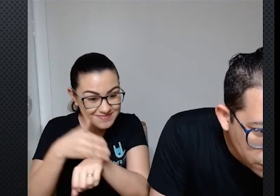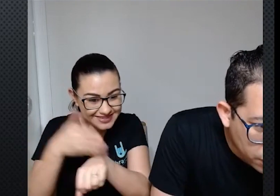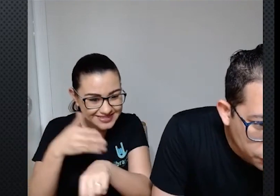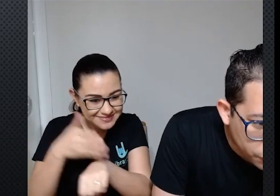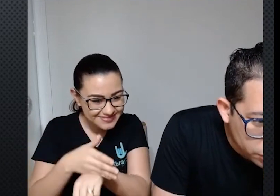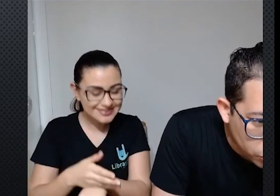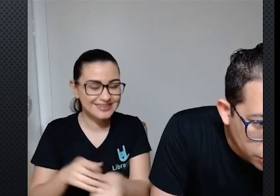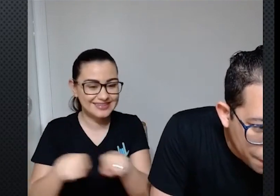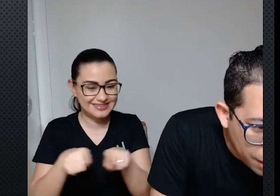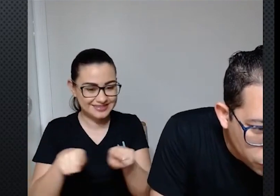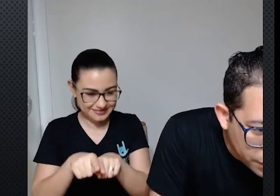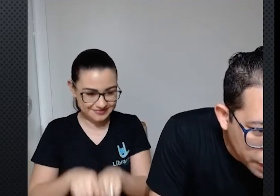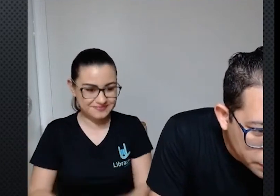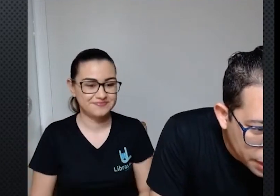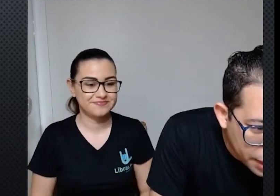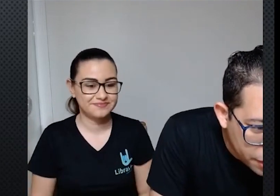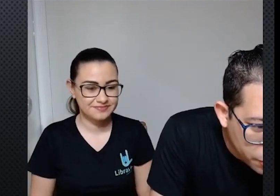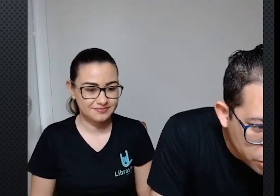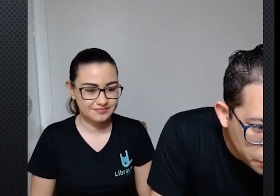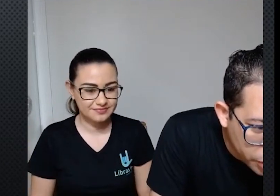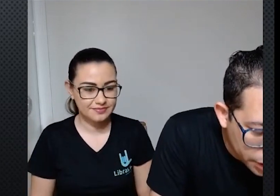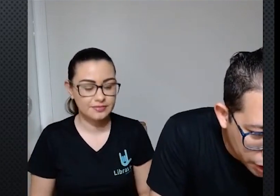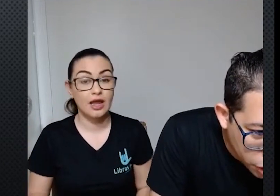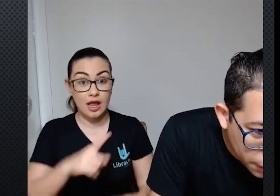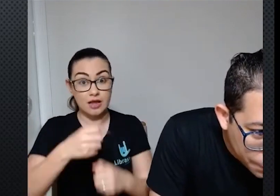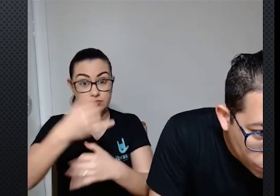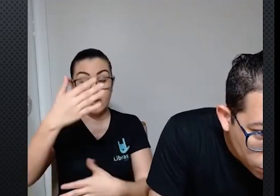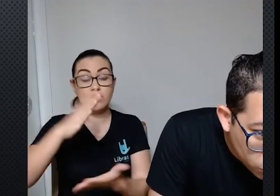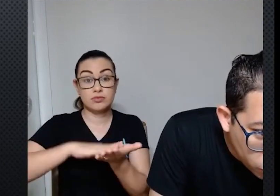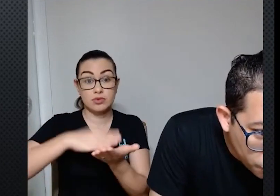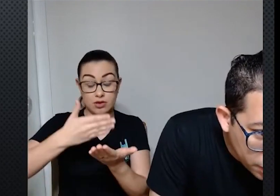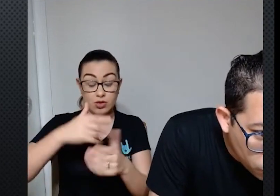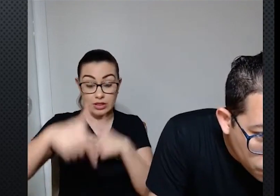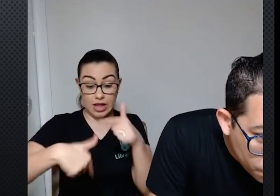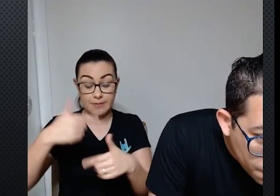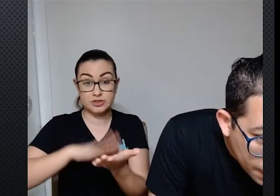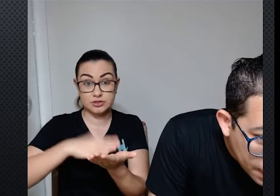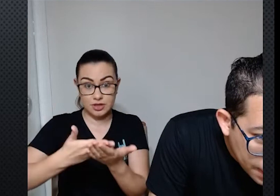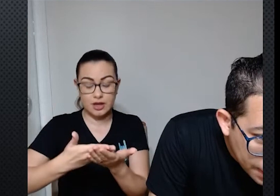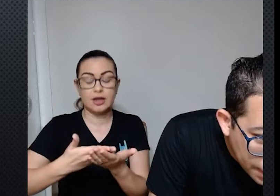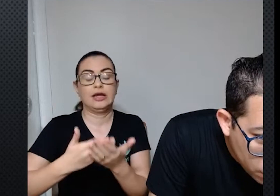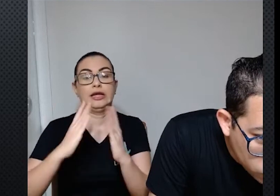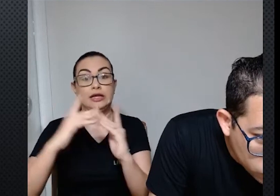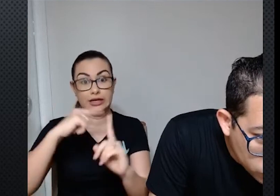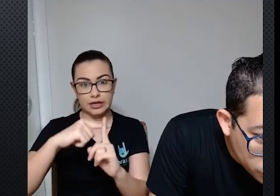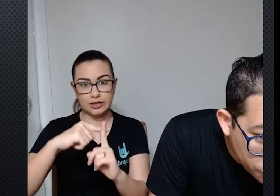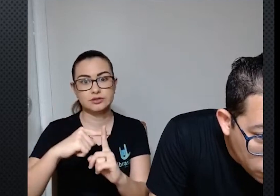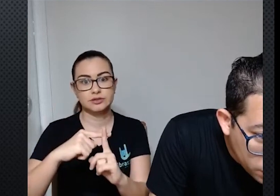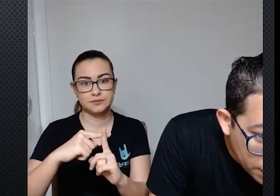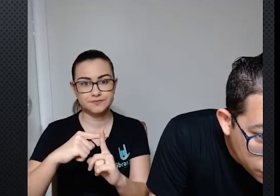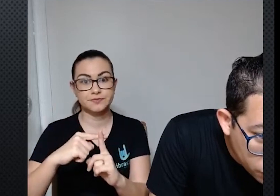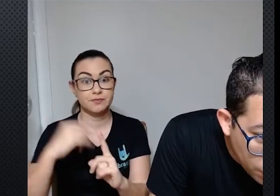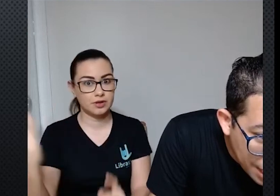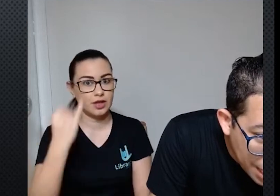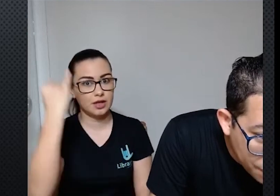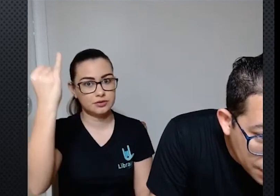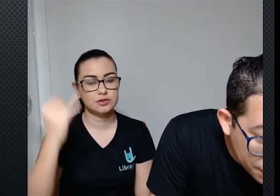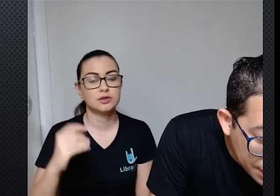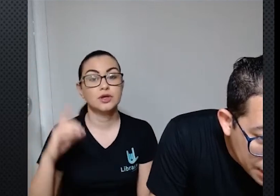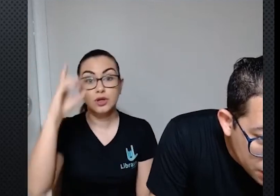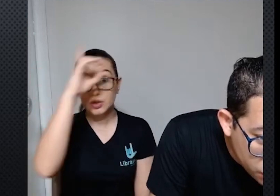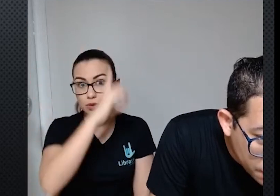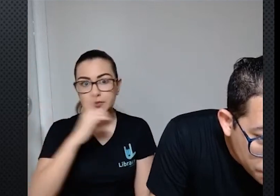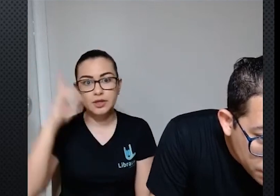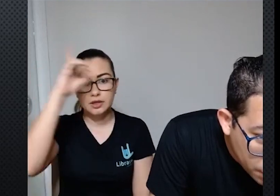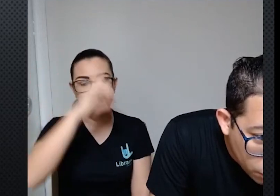O Genivaldo falou assim, ó, o trabalho do intérprete na igreja é muito importante. Domingo, um surdo falou que assistiu a live da